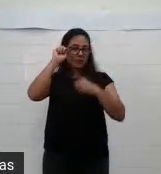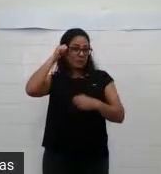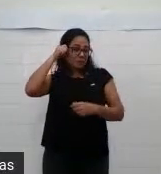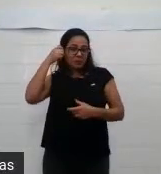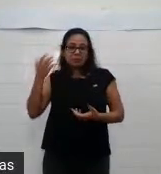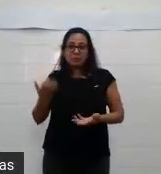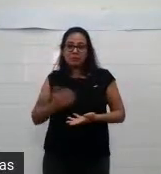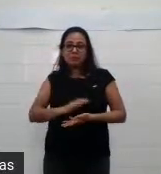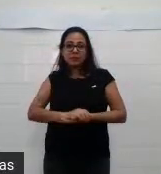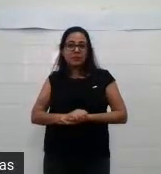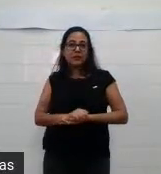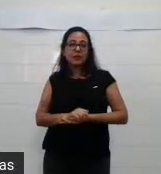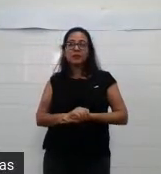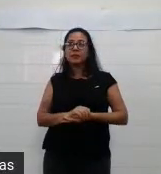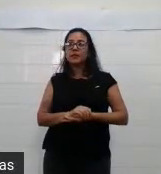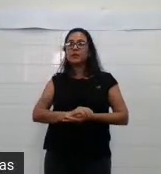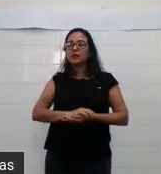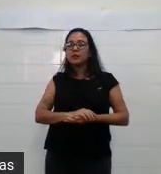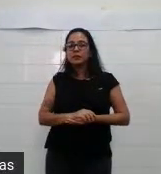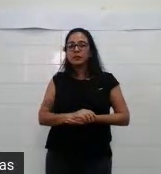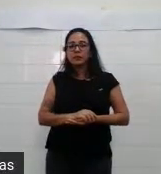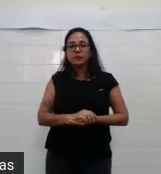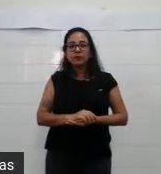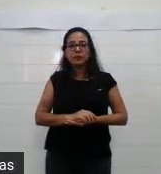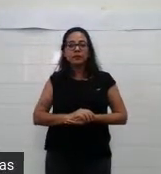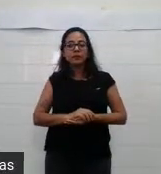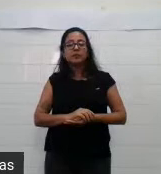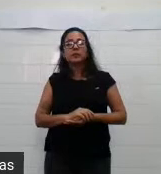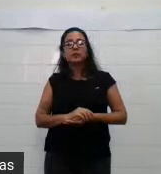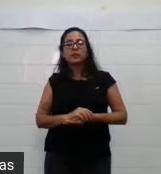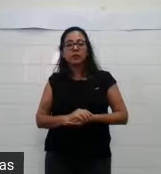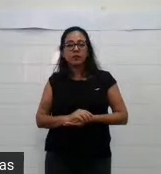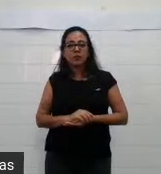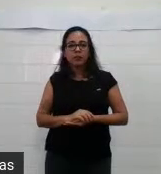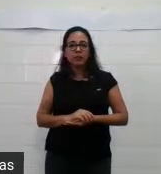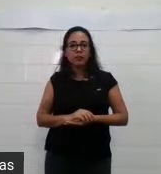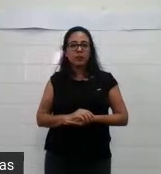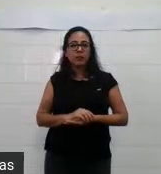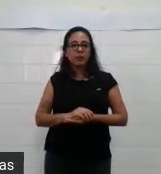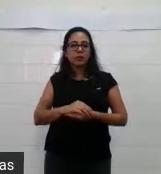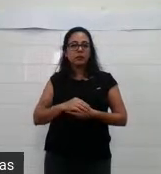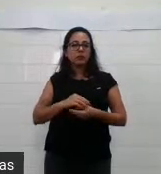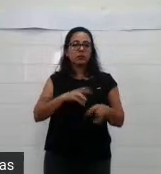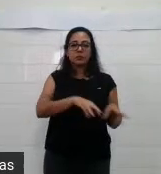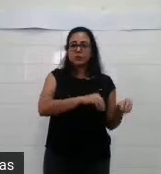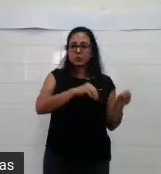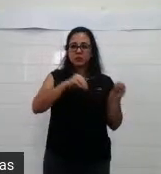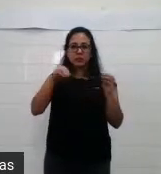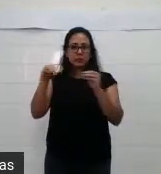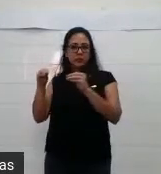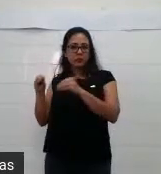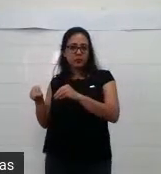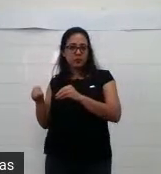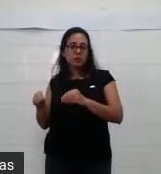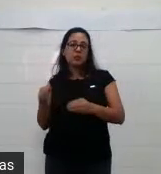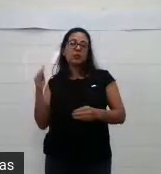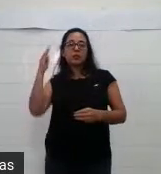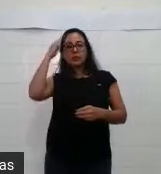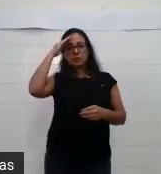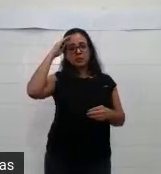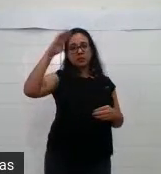daquela comunidade era a reprodução, então deslocou-se como principal diferença nos